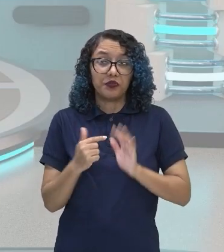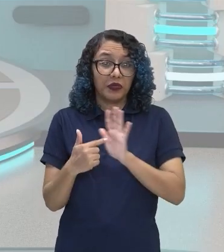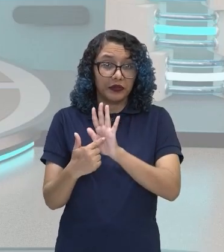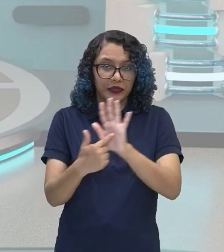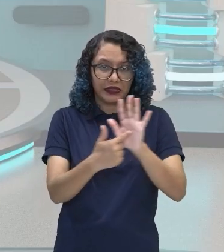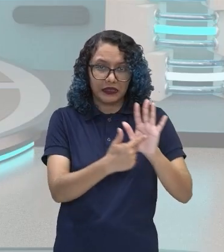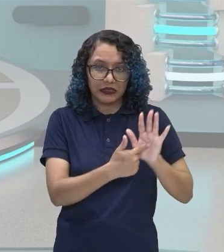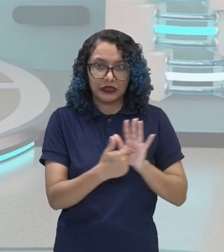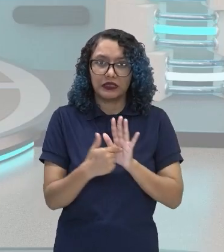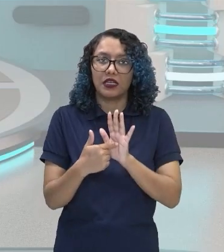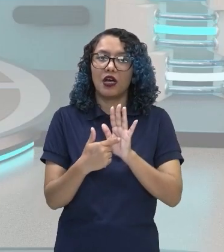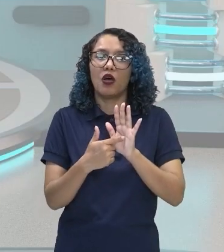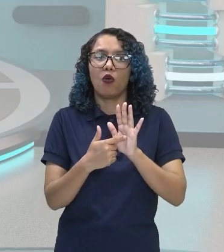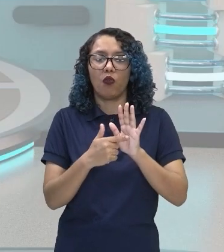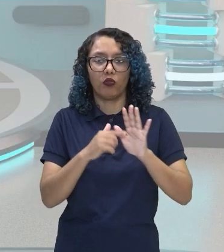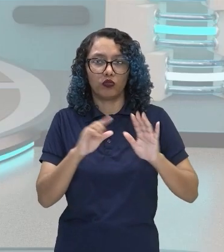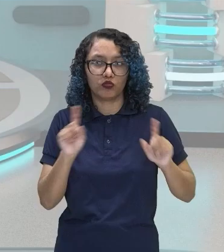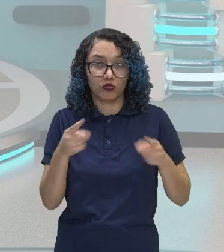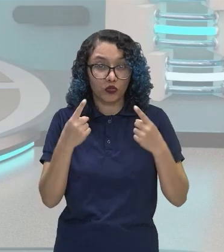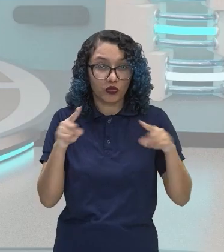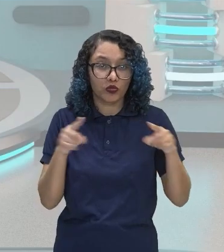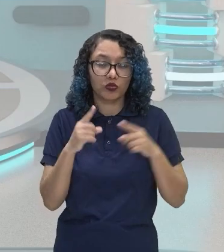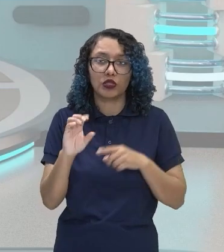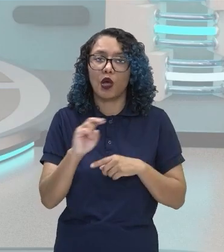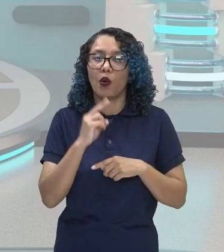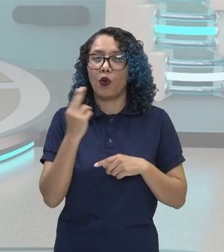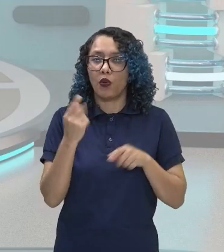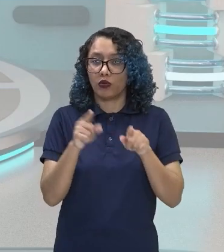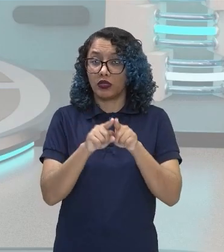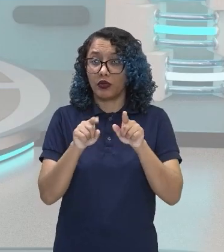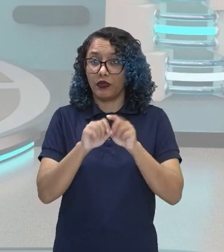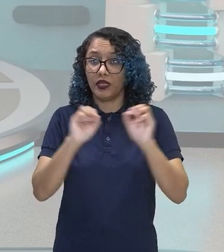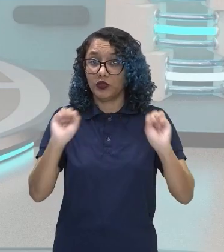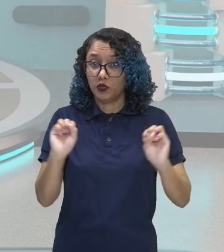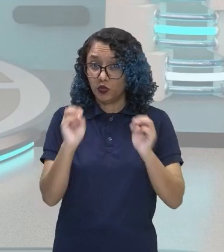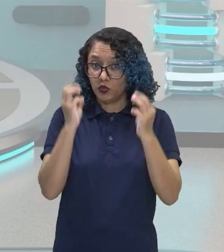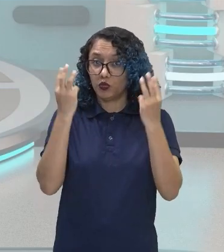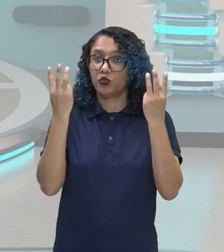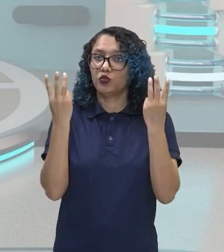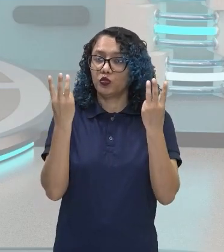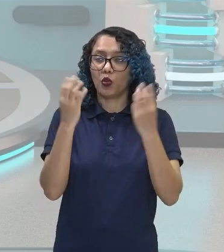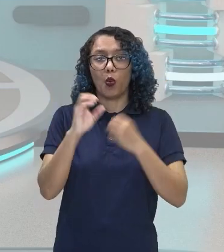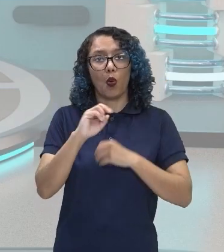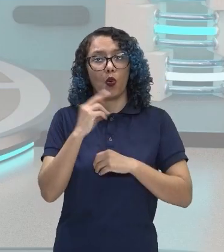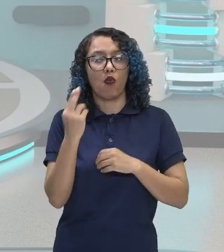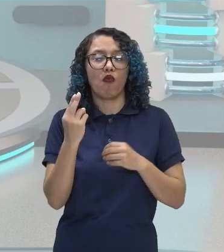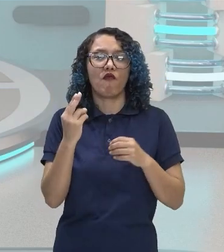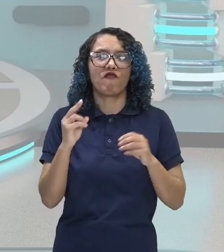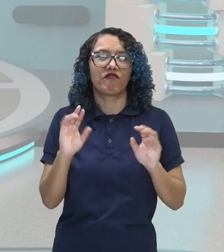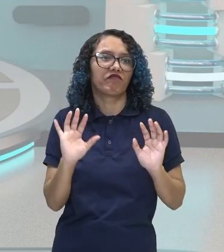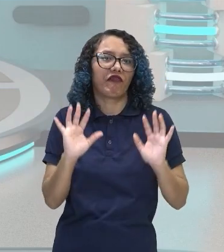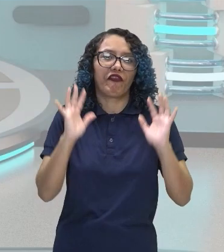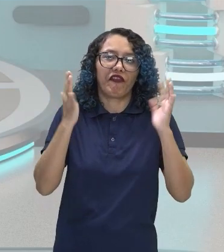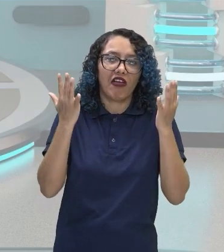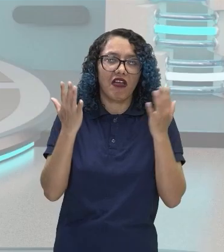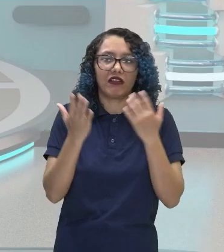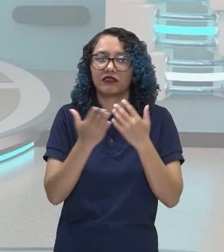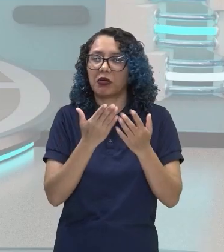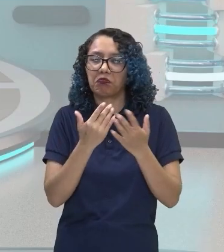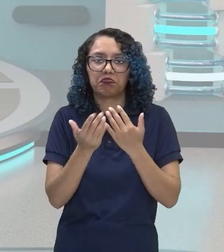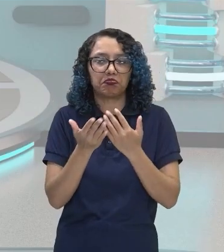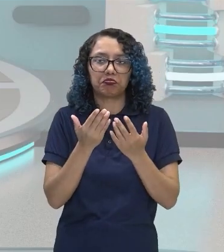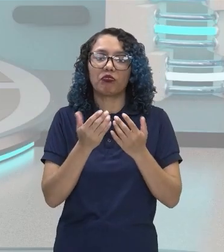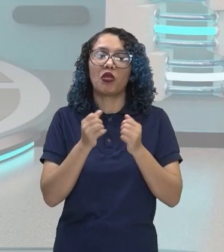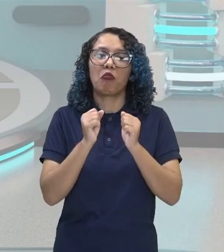né? Ou, de repente, um show ou uma festa, enfim, é possível